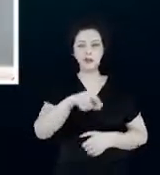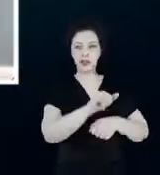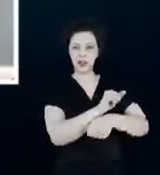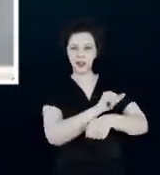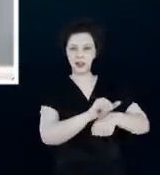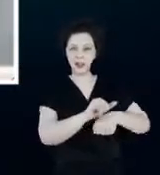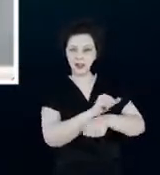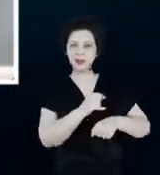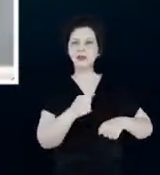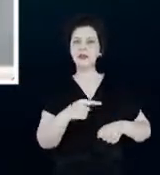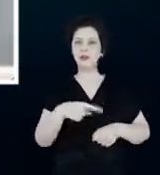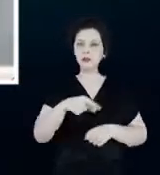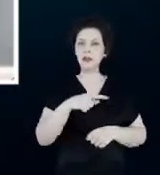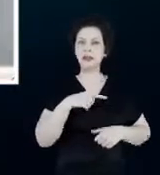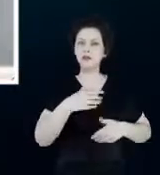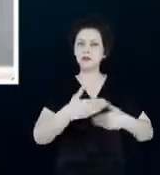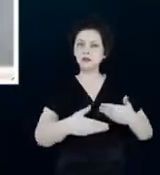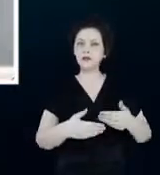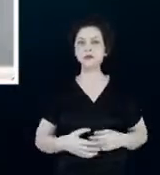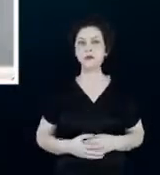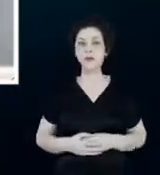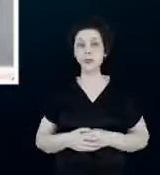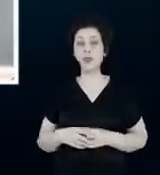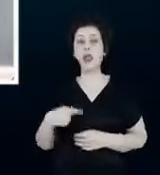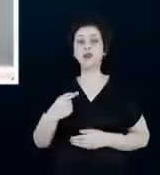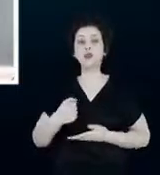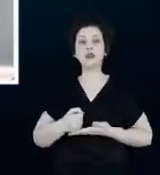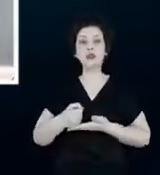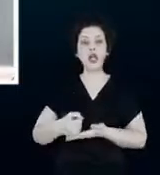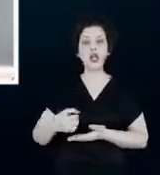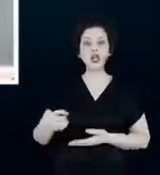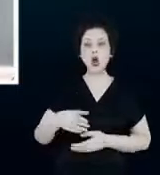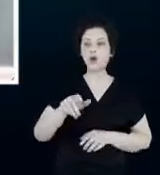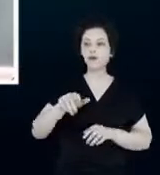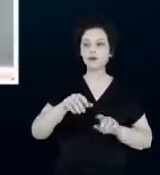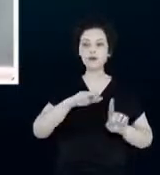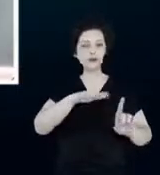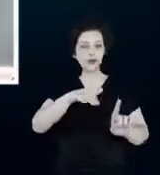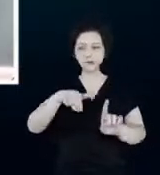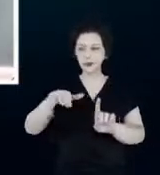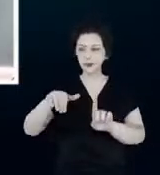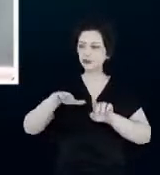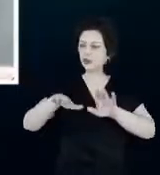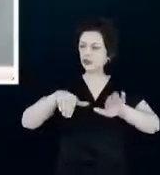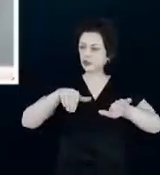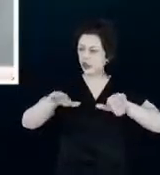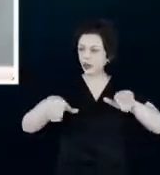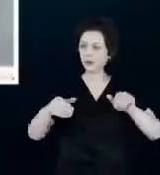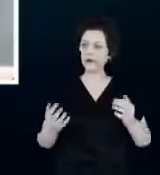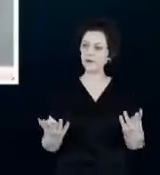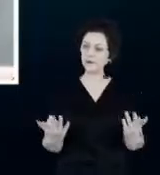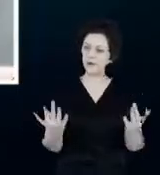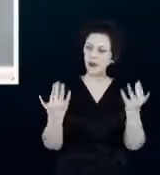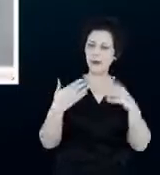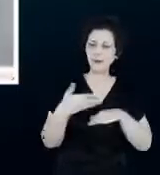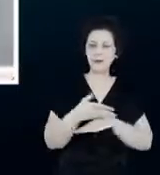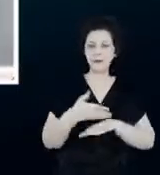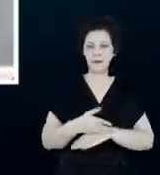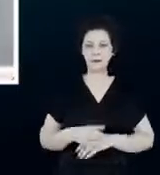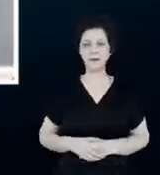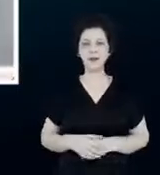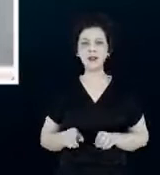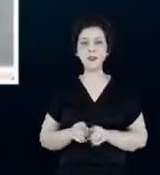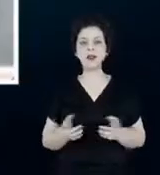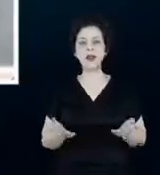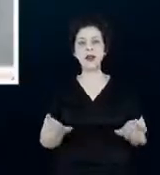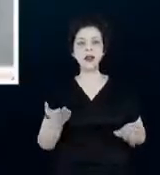estão disponibilizando, a gente traz, né, novos atores para essa arena, a gente harmoniza